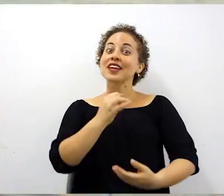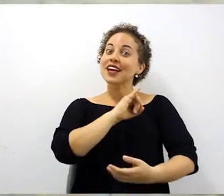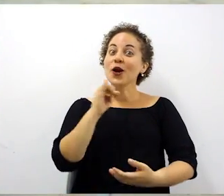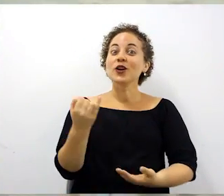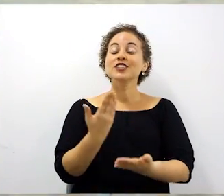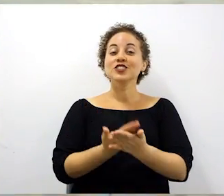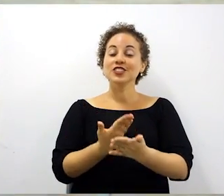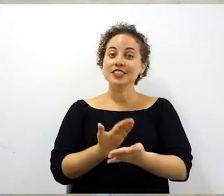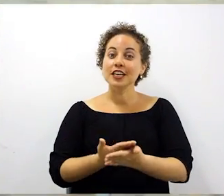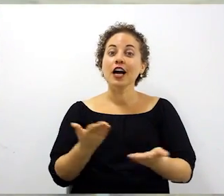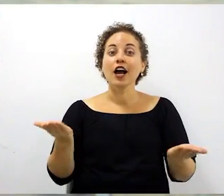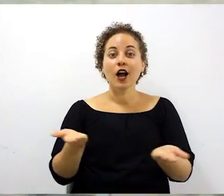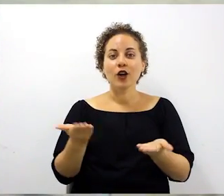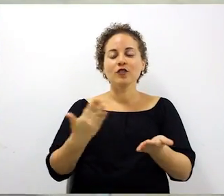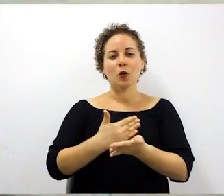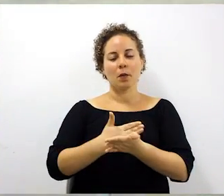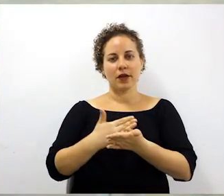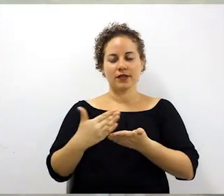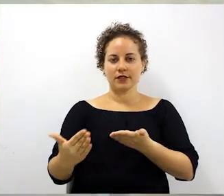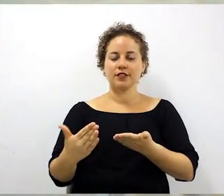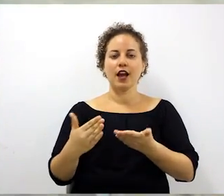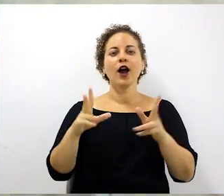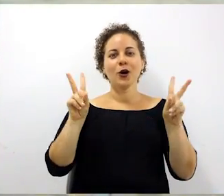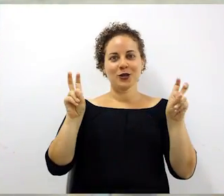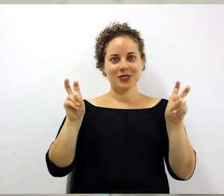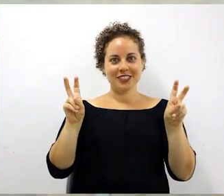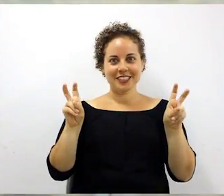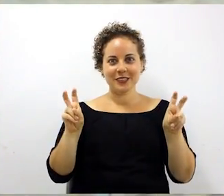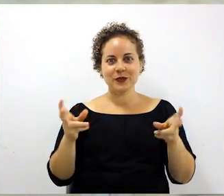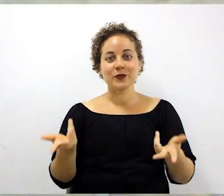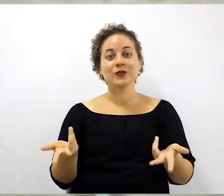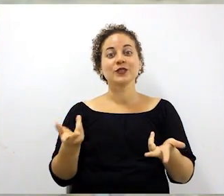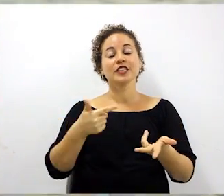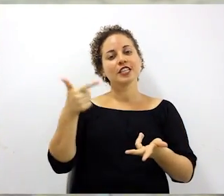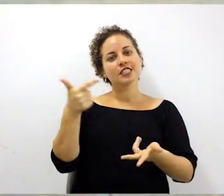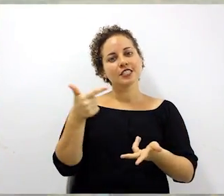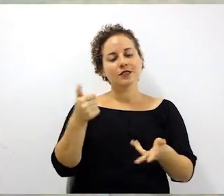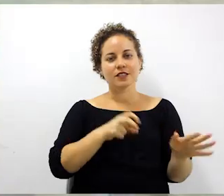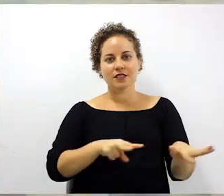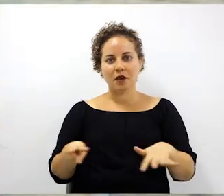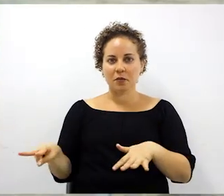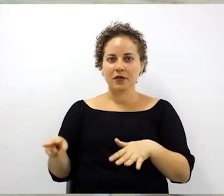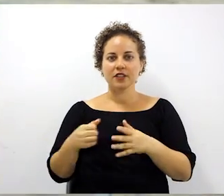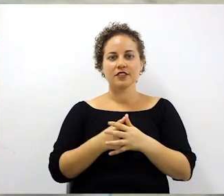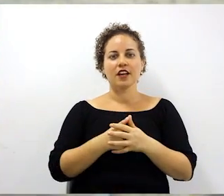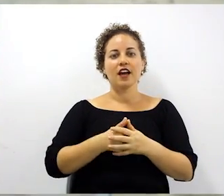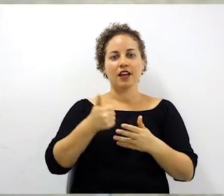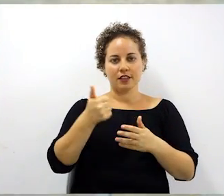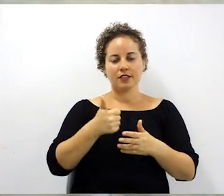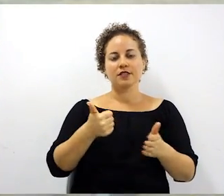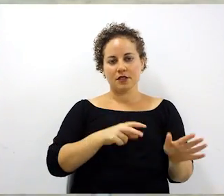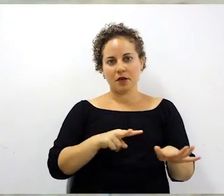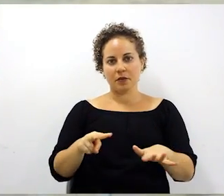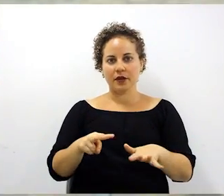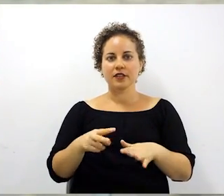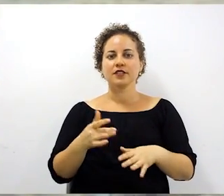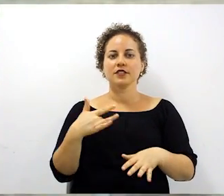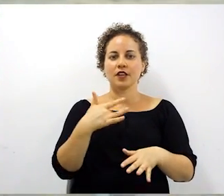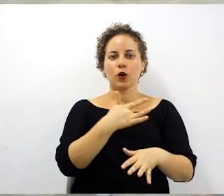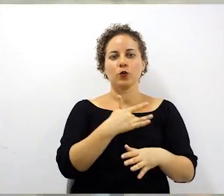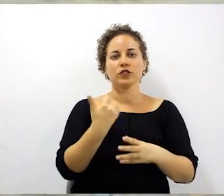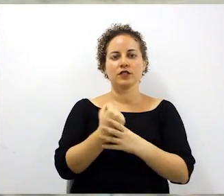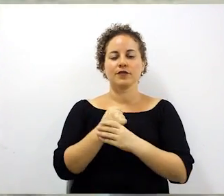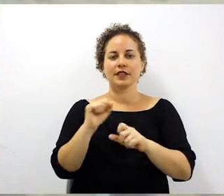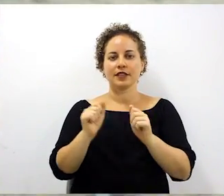Olá, estudante! Vamos agora iniciar o conteúdo da nossa segunda semana. Nessa semana, a competência é saúde e segurança